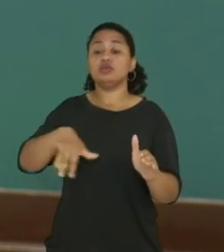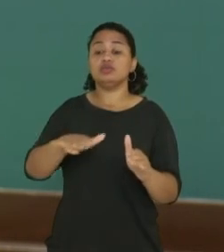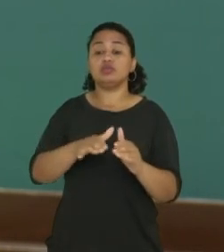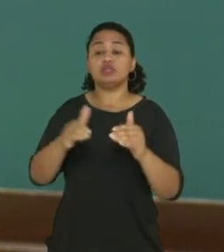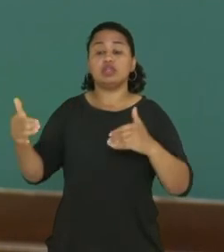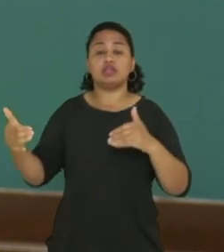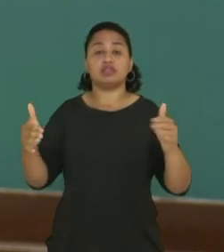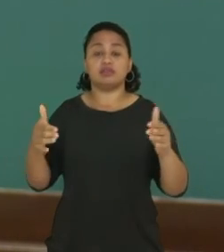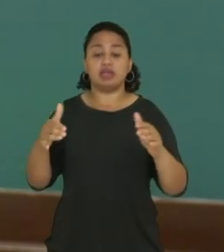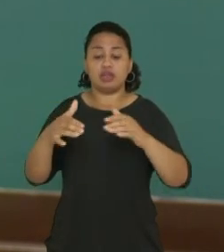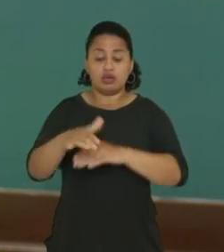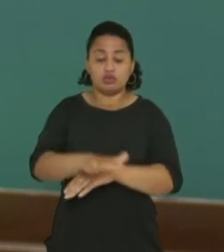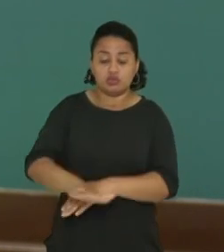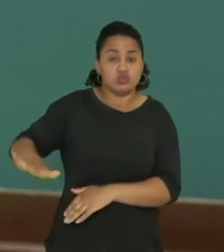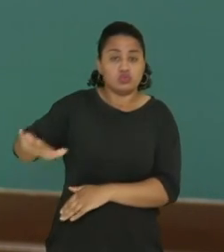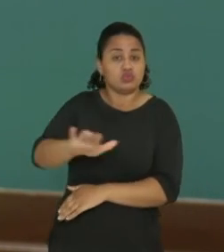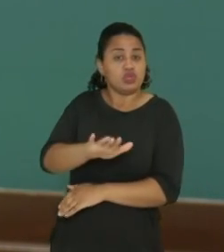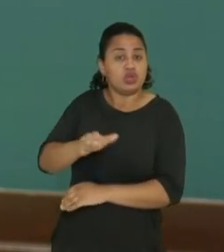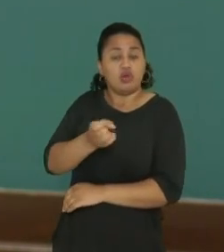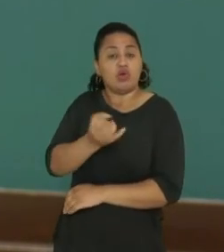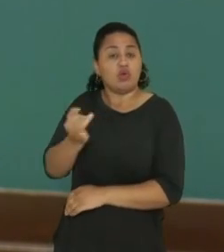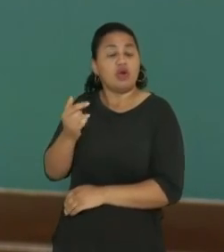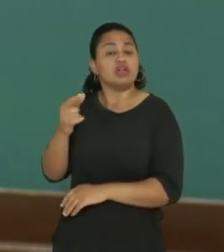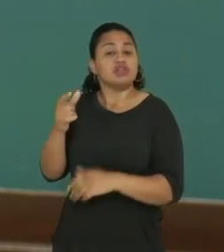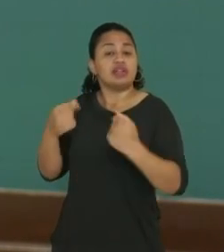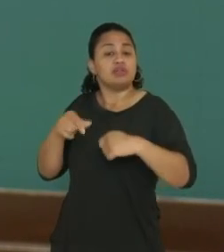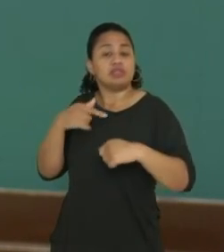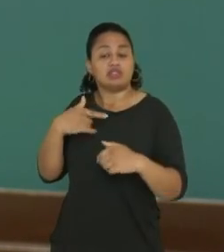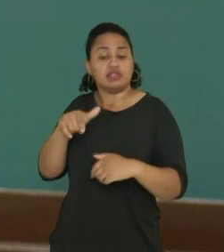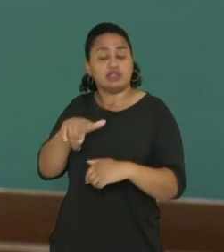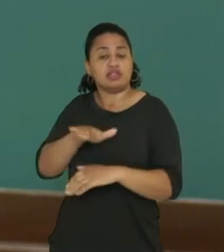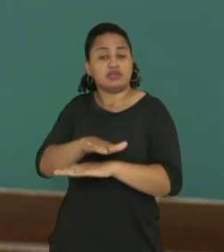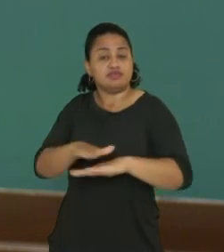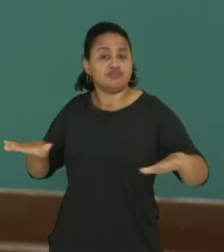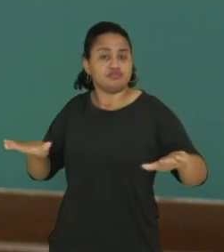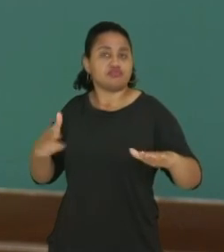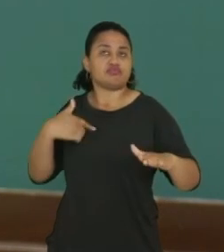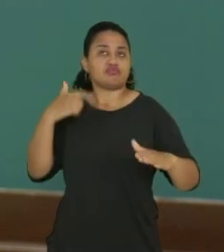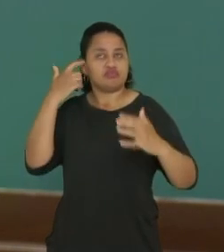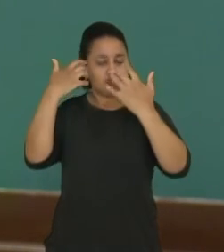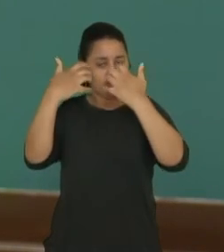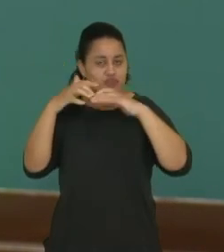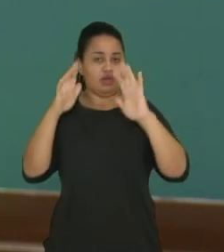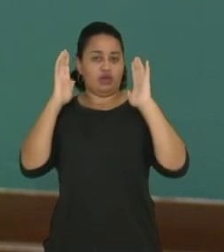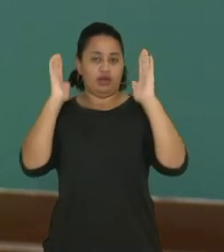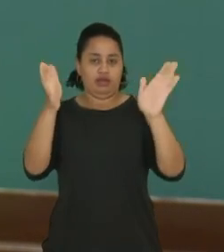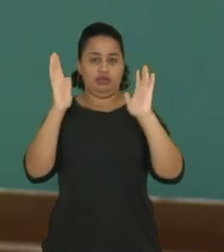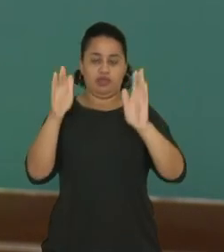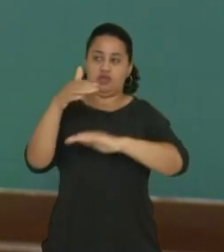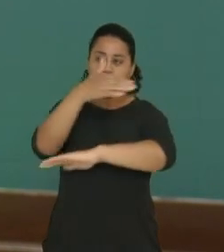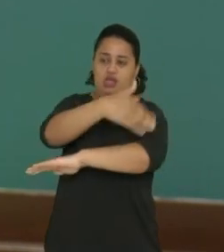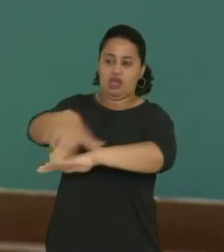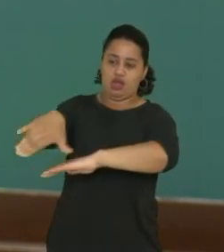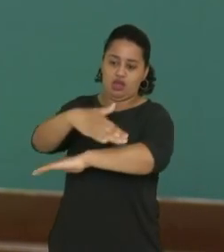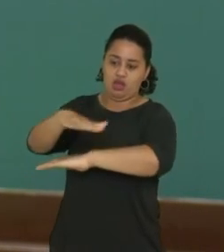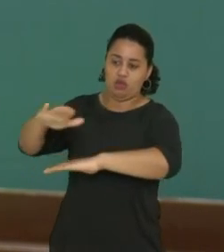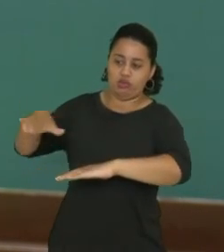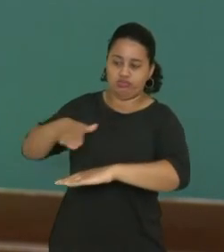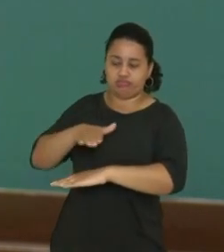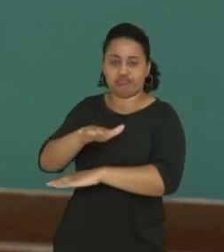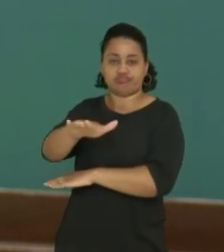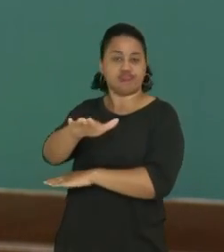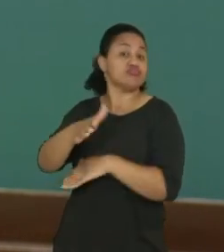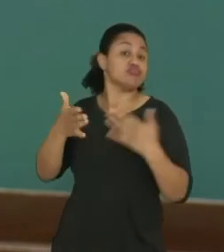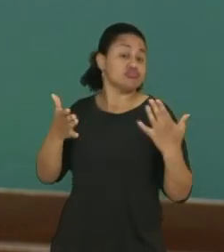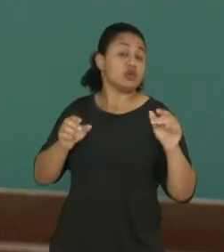mesa? Ele está no chão? Que espaço que ele ocupa naquele chão? Tá? A gente está pensando lá num caminhão. Ele está lá na rua, está na garagem, enfim, ele